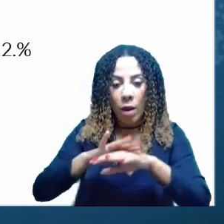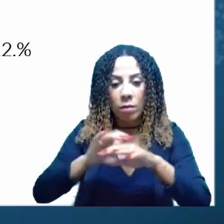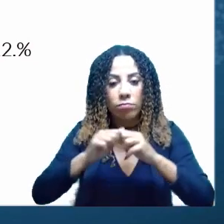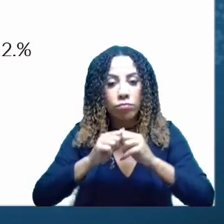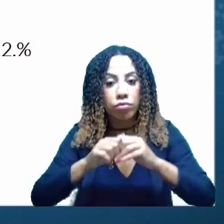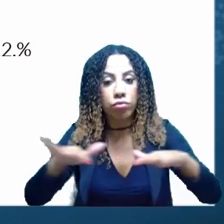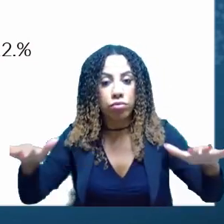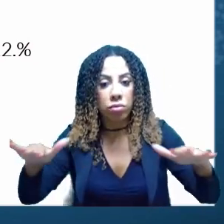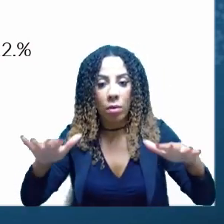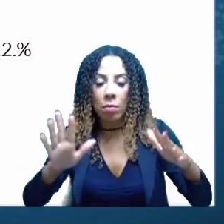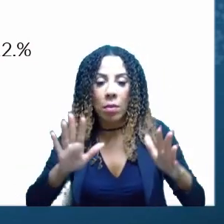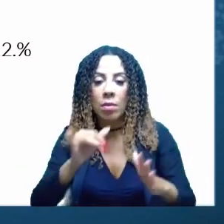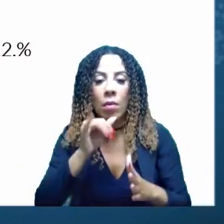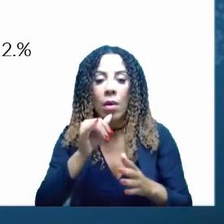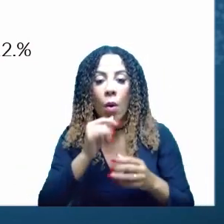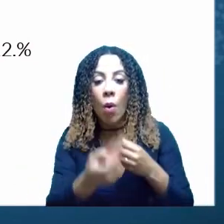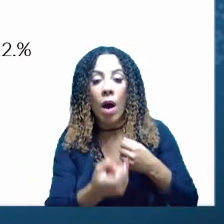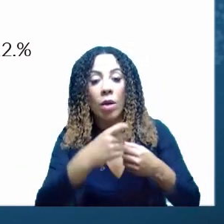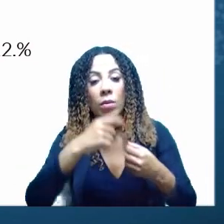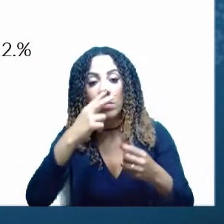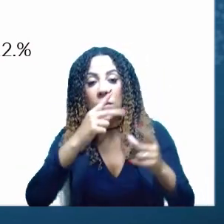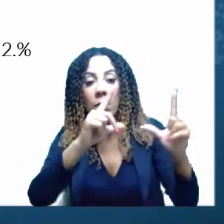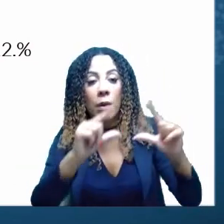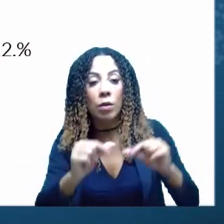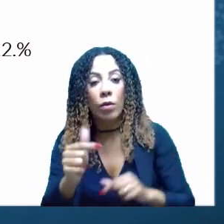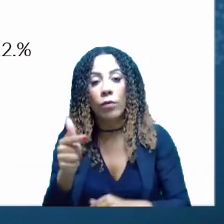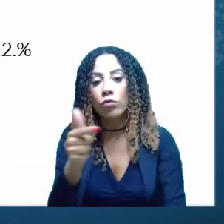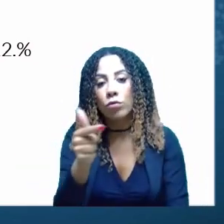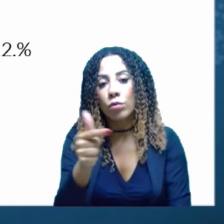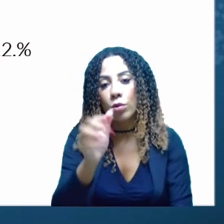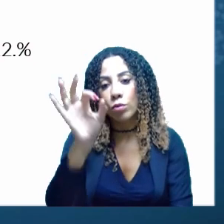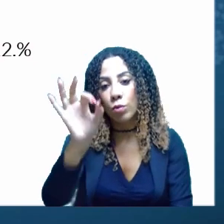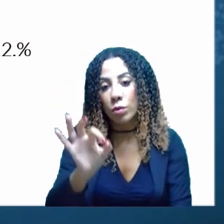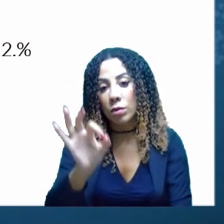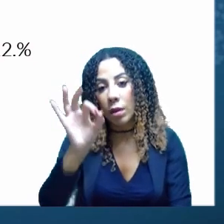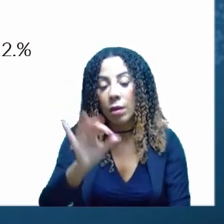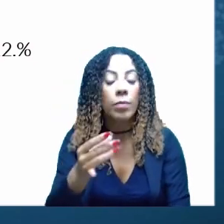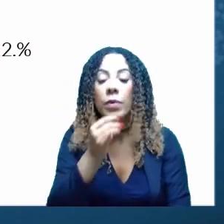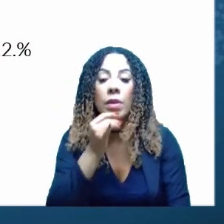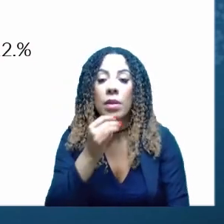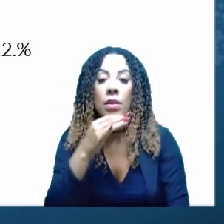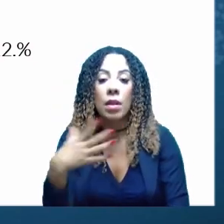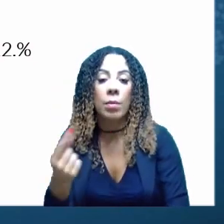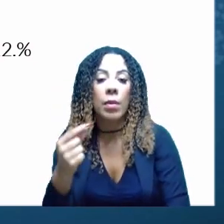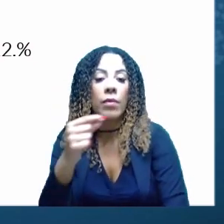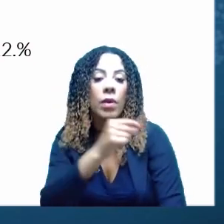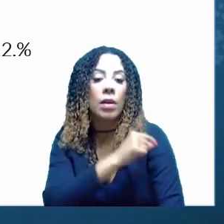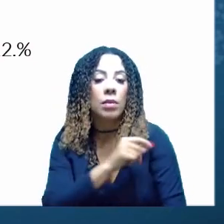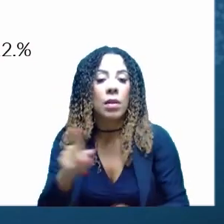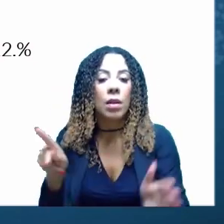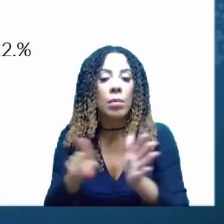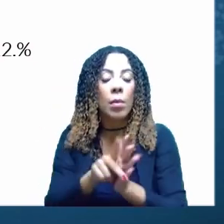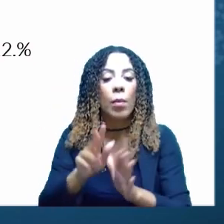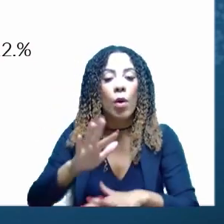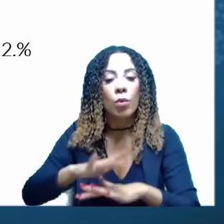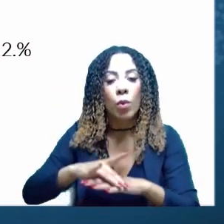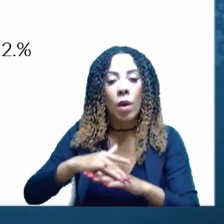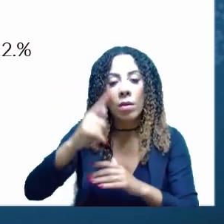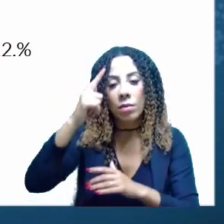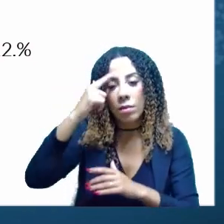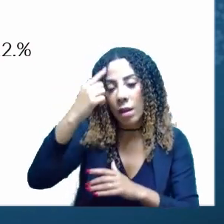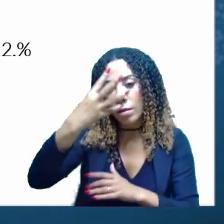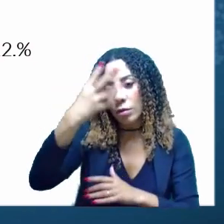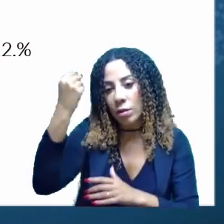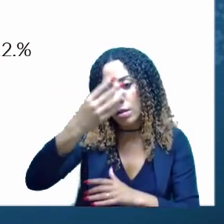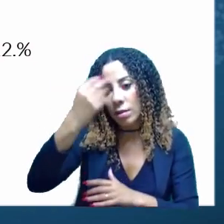grande. 22% talvez seja necessário. Por exemplo, uma vacina contra Alzheimer, por exemplo. É impossível, por quê? Porque ela é